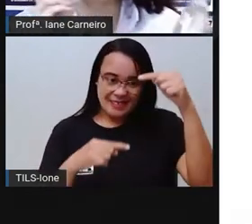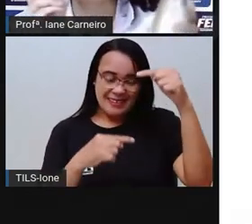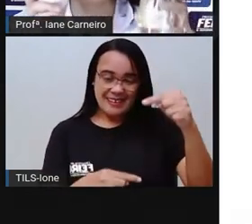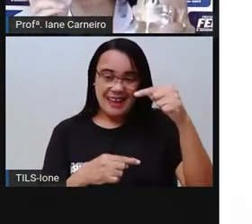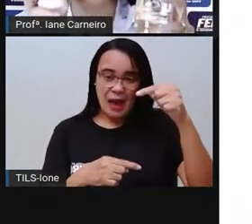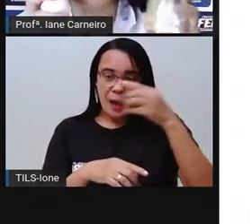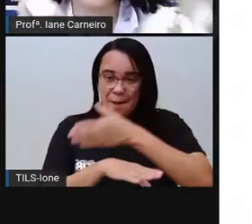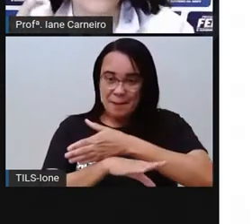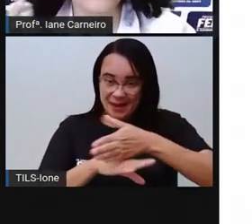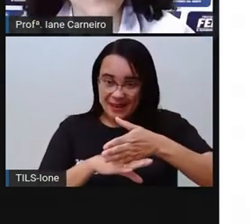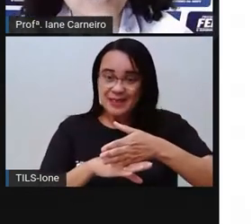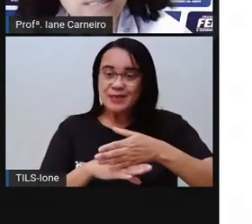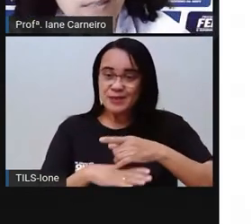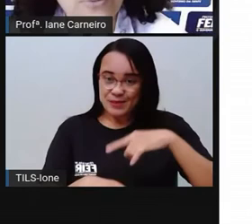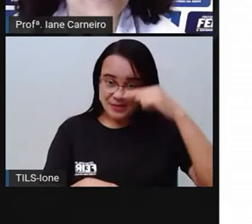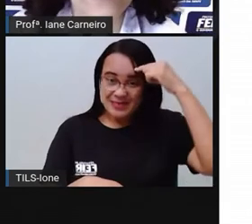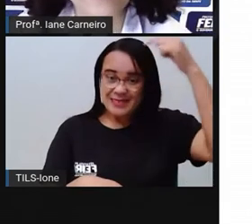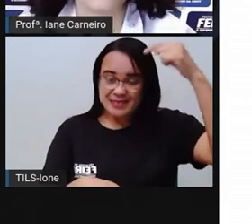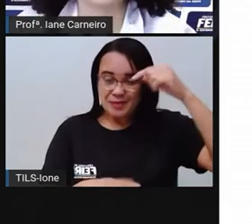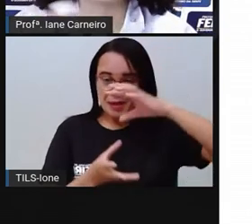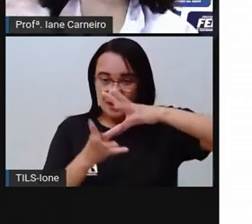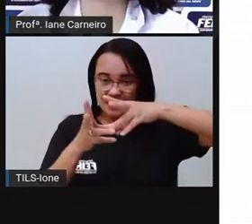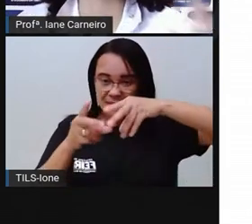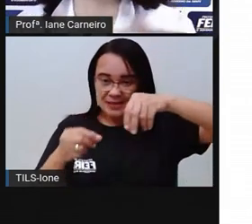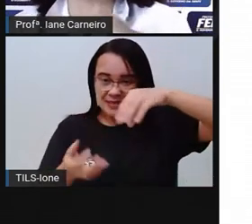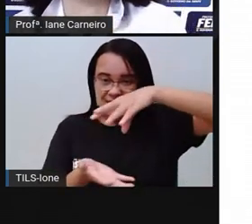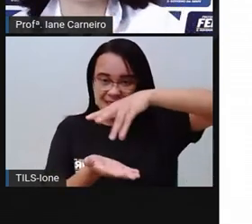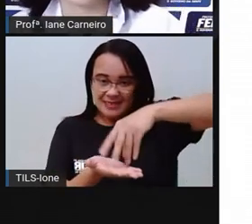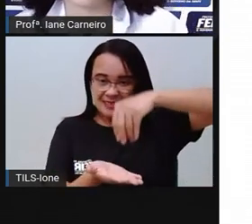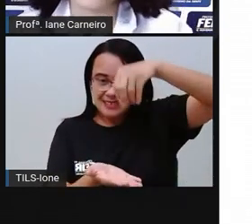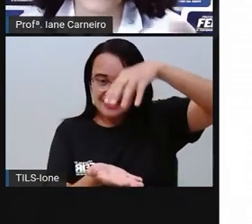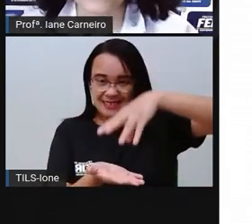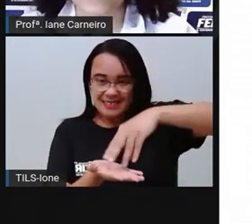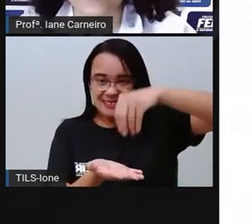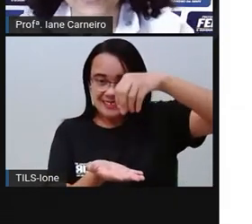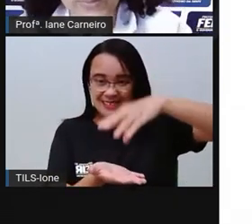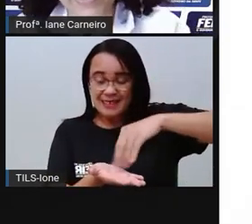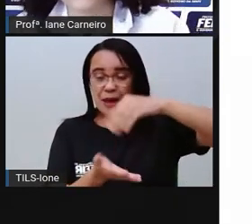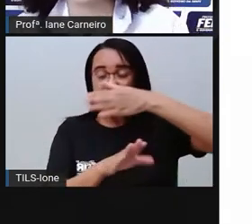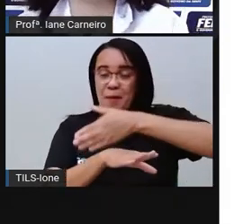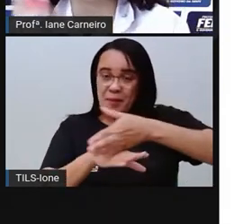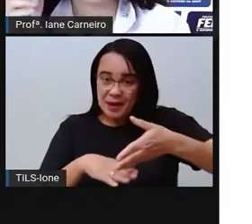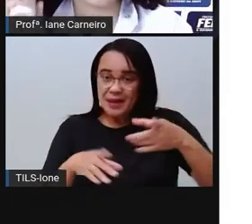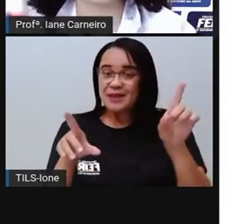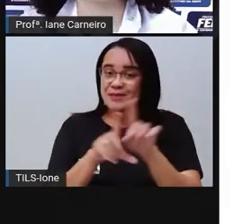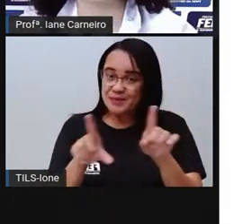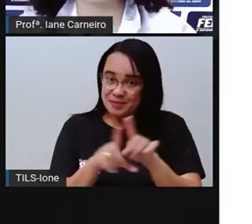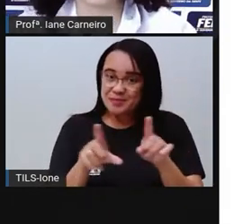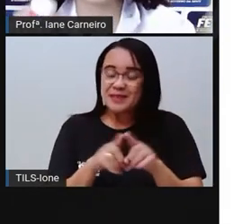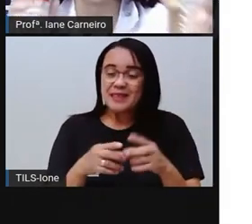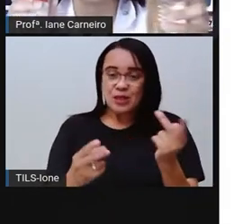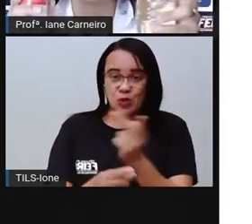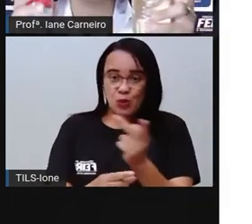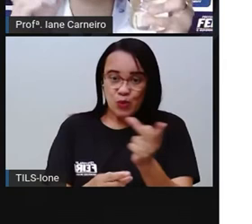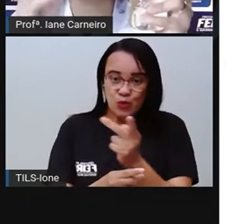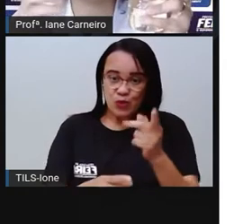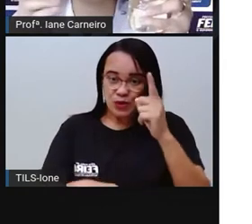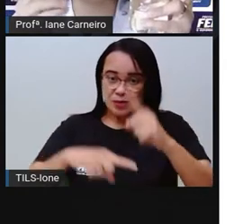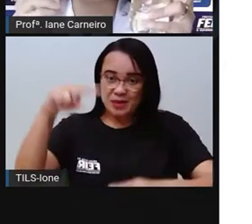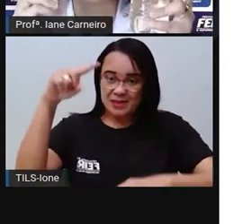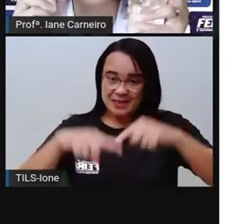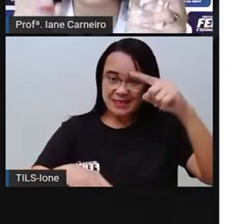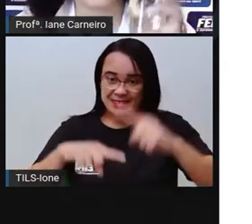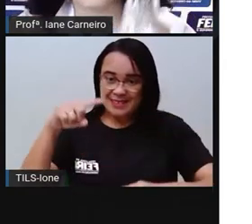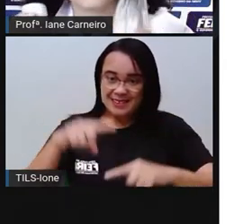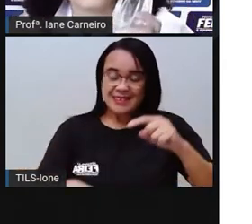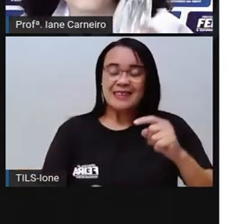o seu bicarbonato, que é um pozinho, que às vezes tem gente que faz algumas receitas com eles, né? Então, peguem o vinagre e